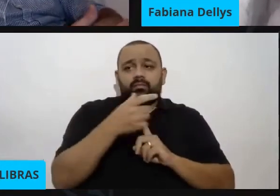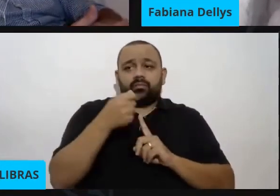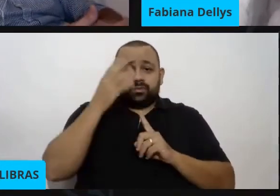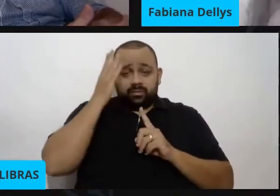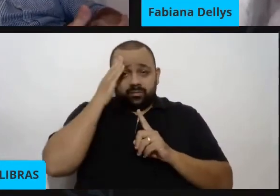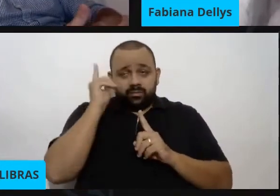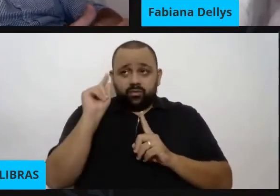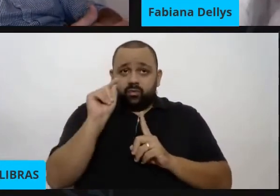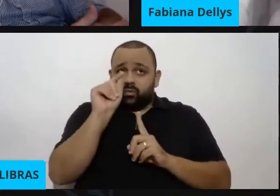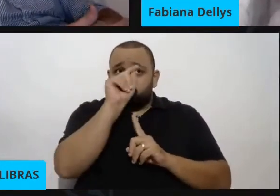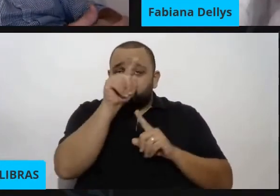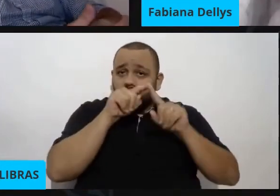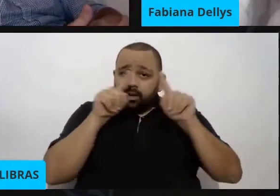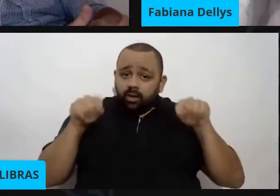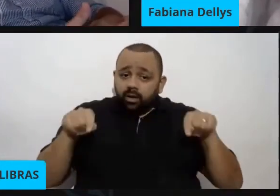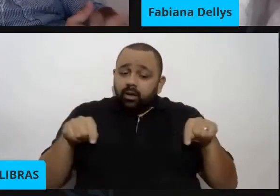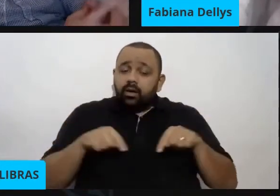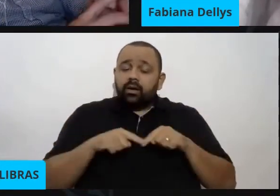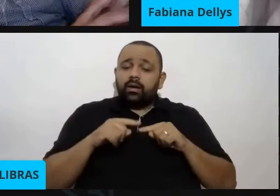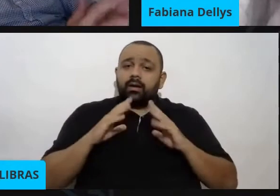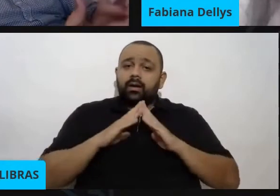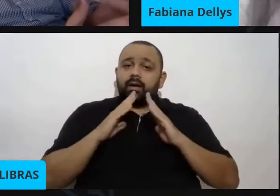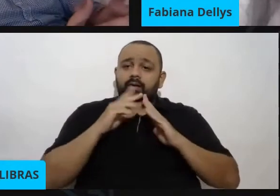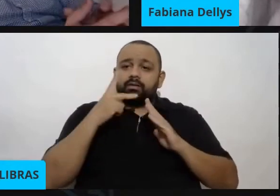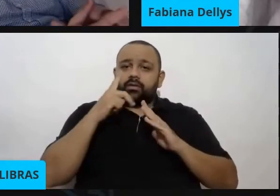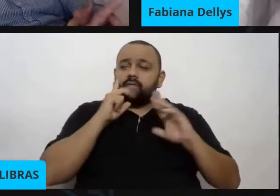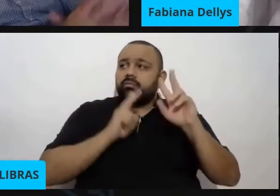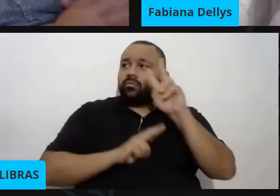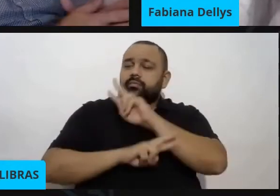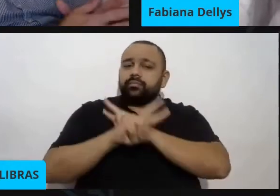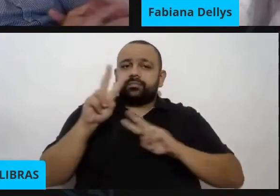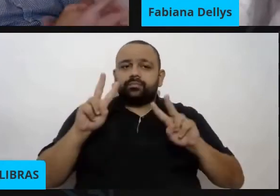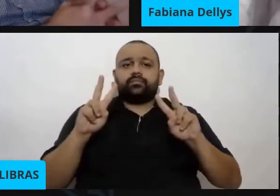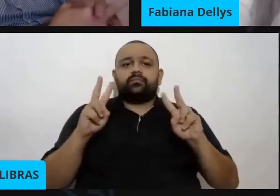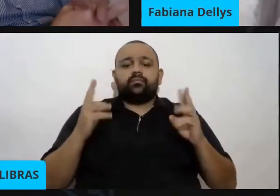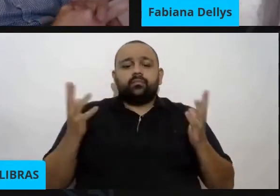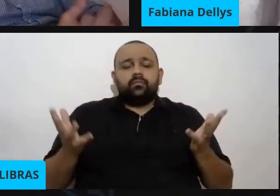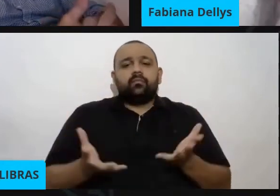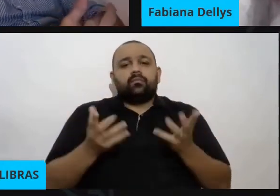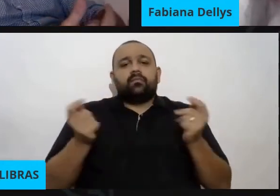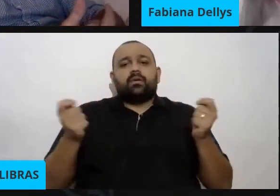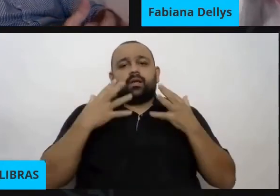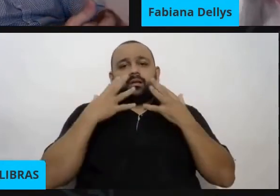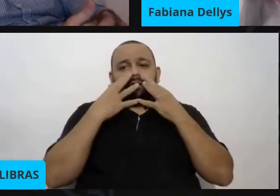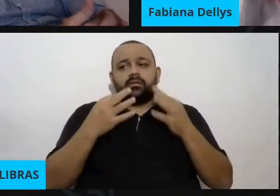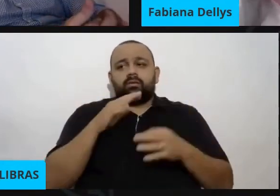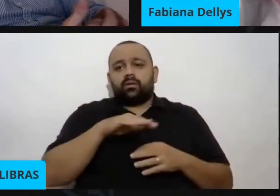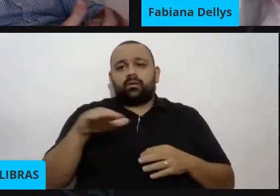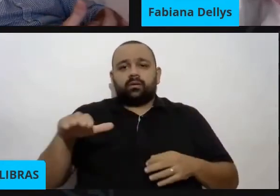isso. Olhe para o ambiente, né? Um ambiente que realmente favoreça o tempo de atenção da criança.